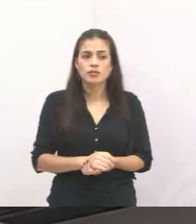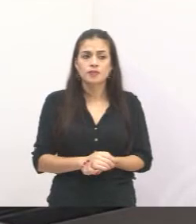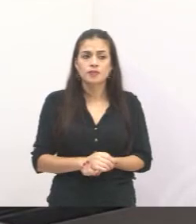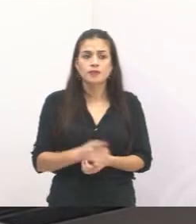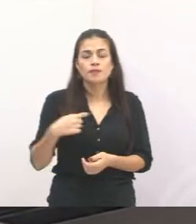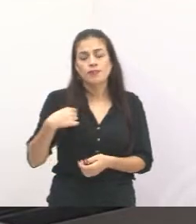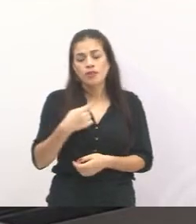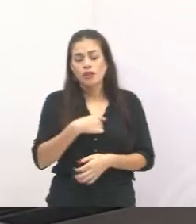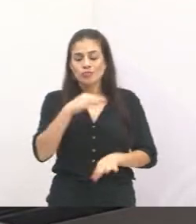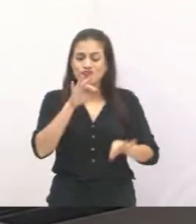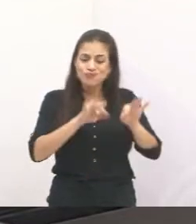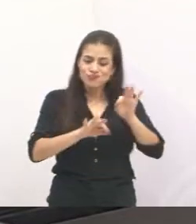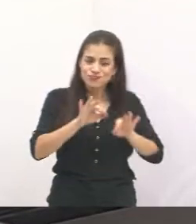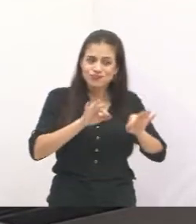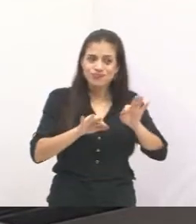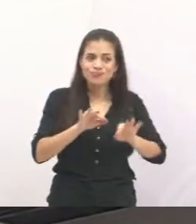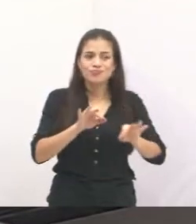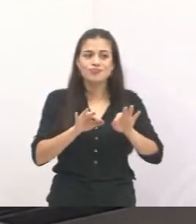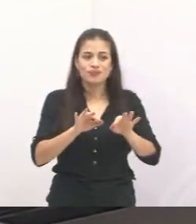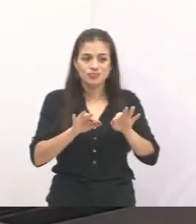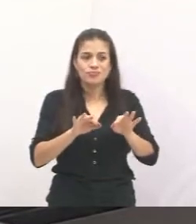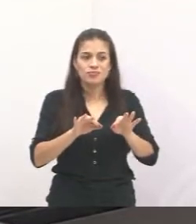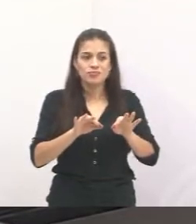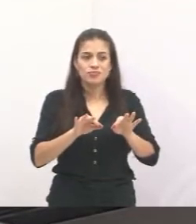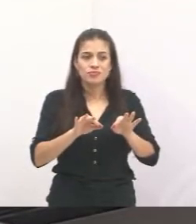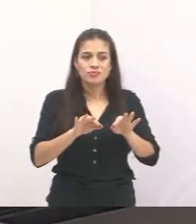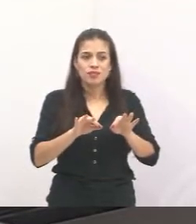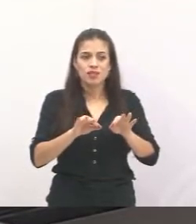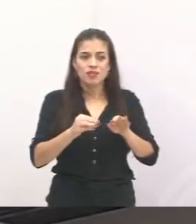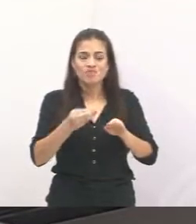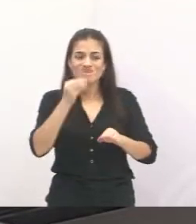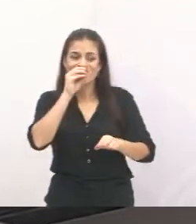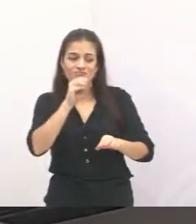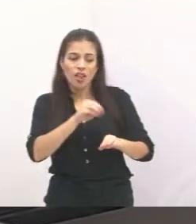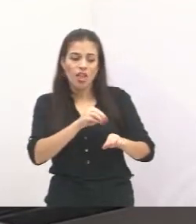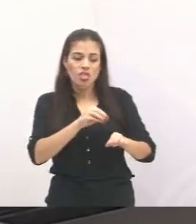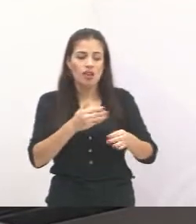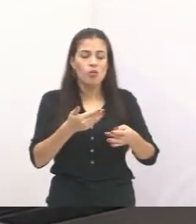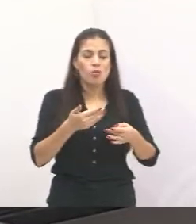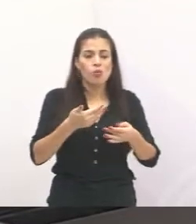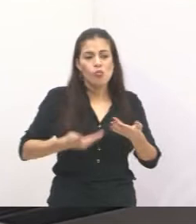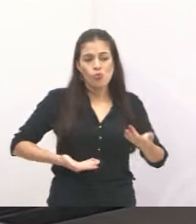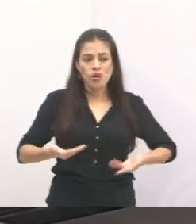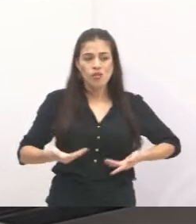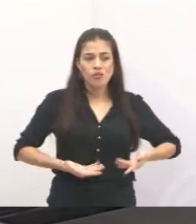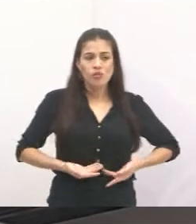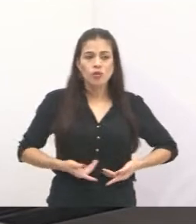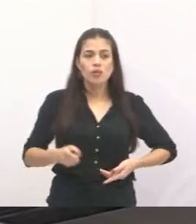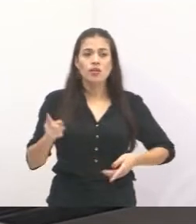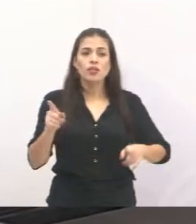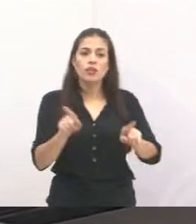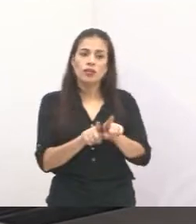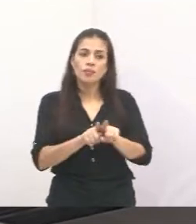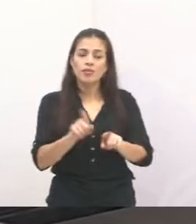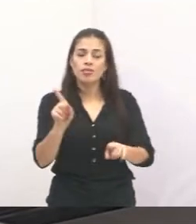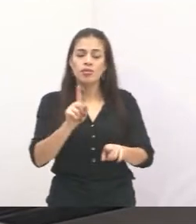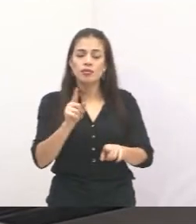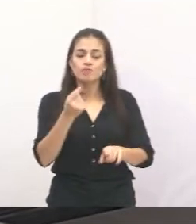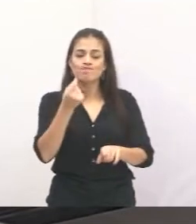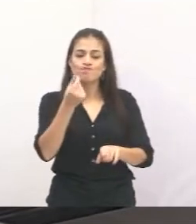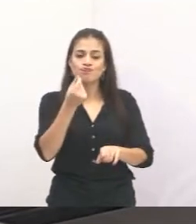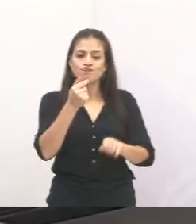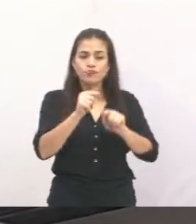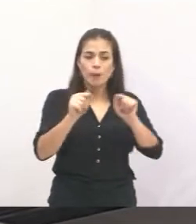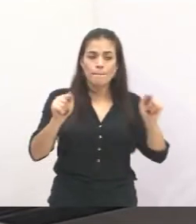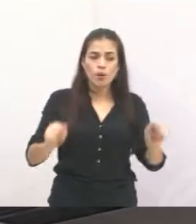justa, não onerar nem os servidores e nem também os cofres públicos. Quando a